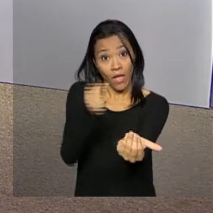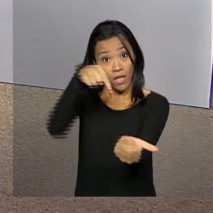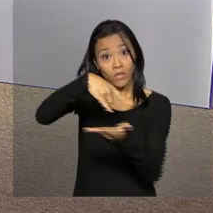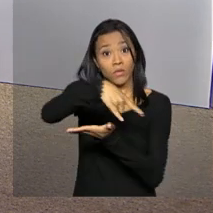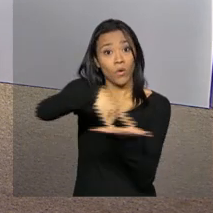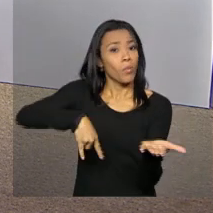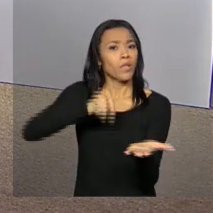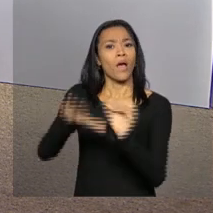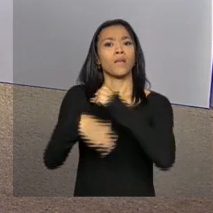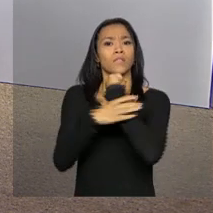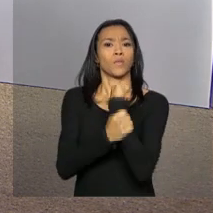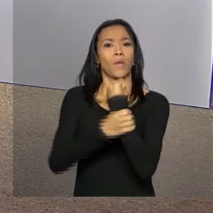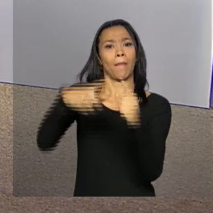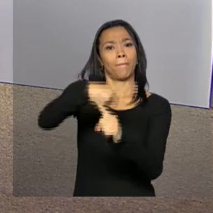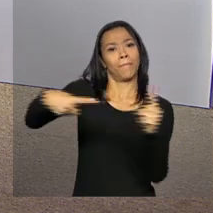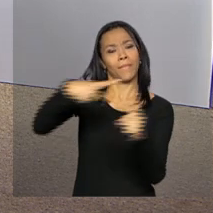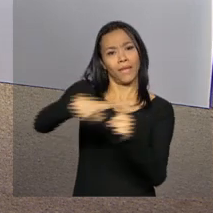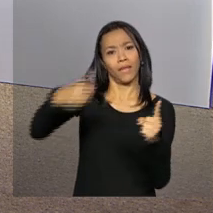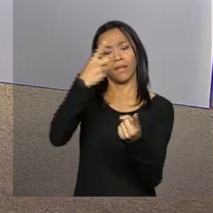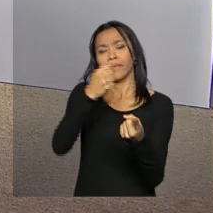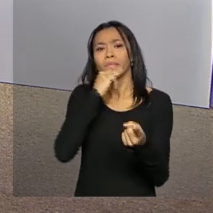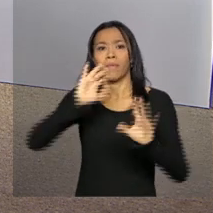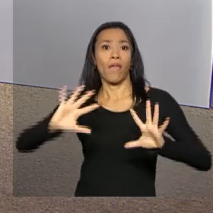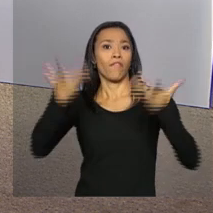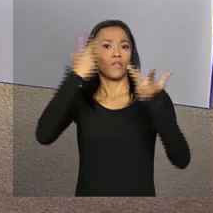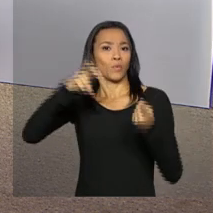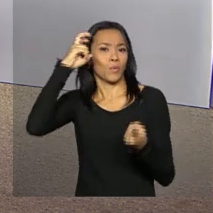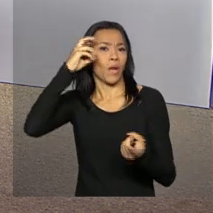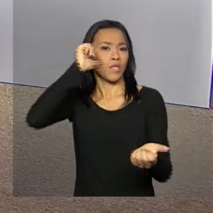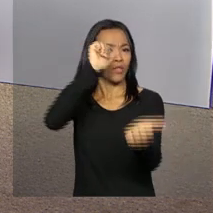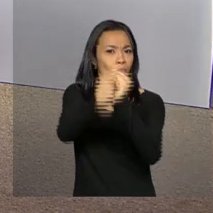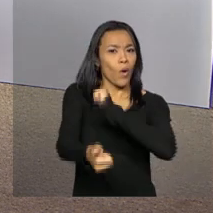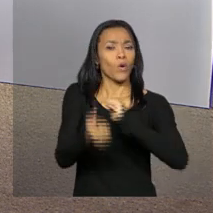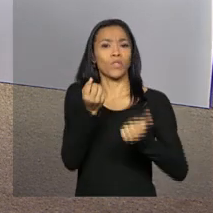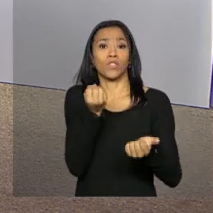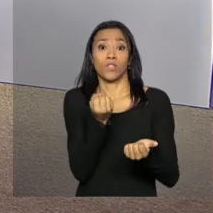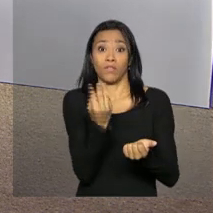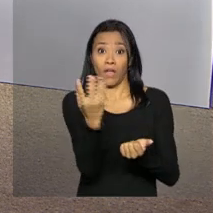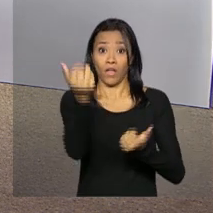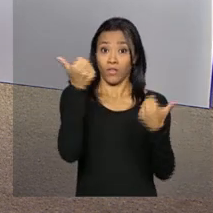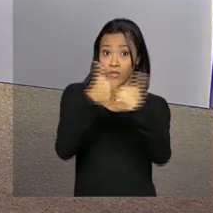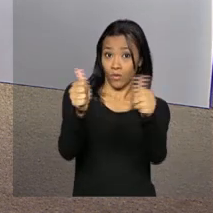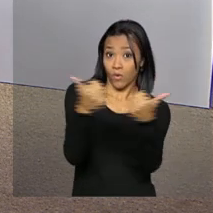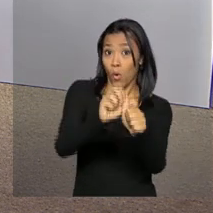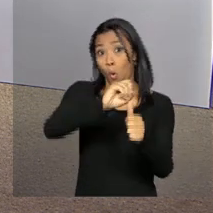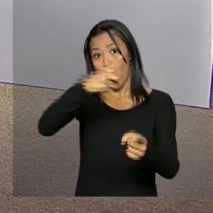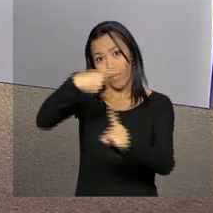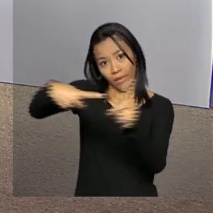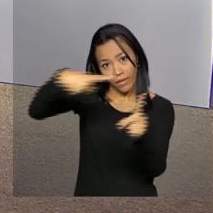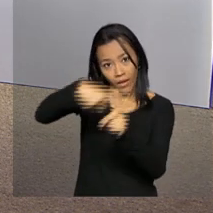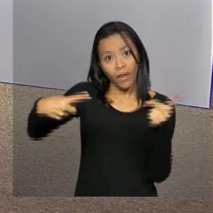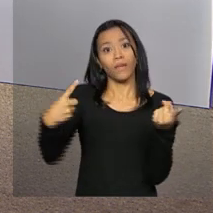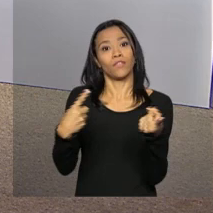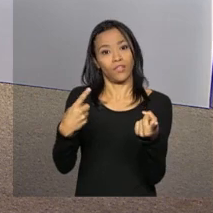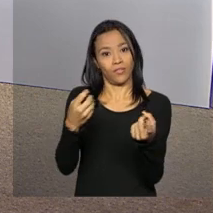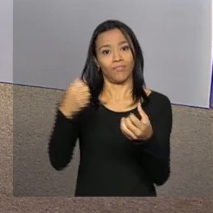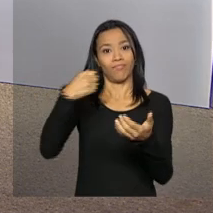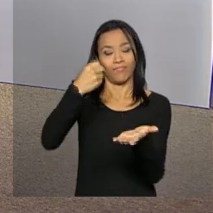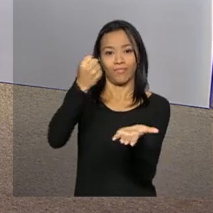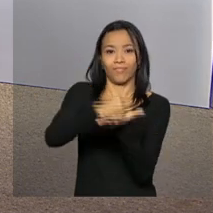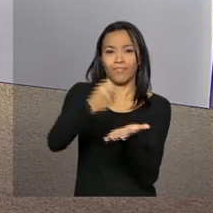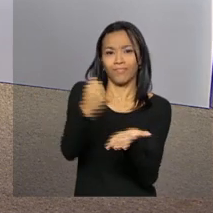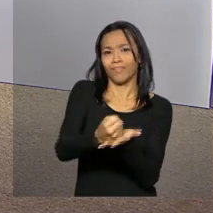vai garantir meia entrada em eventos culturais e esportivos e passagens gratuitas ou pela metade do preço em